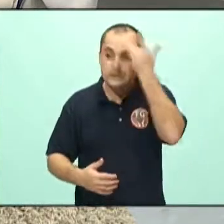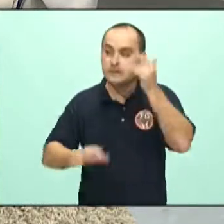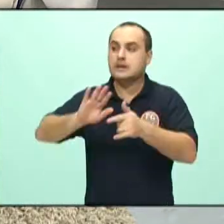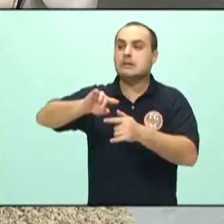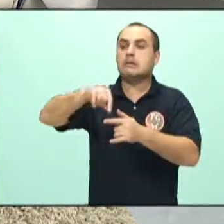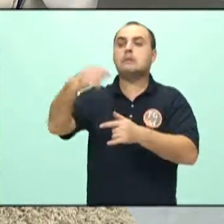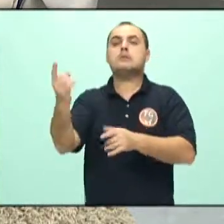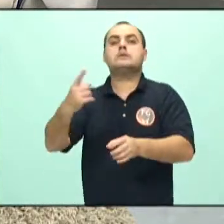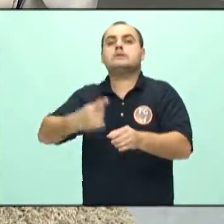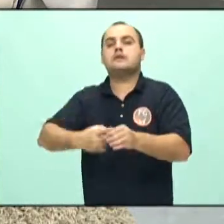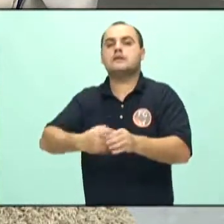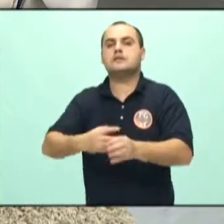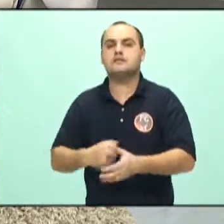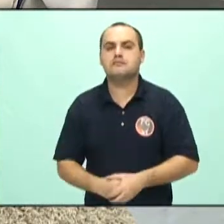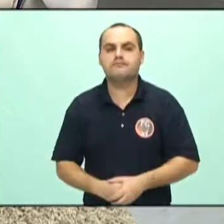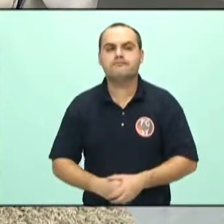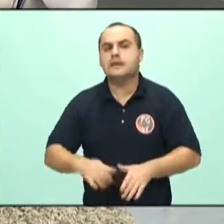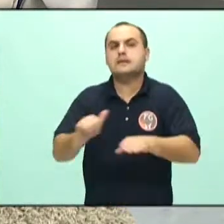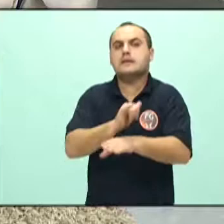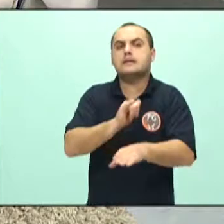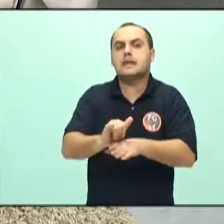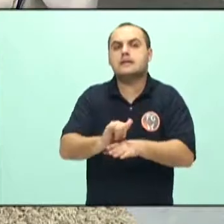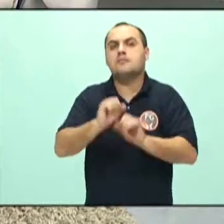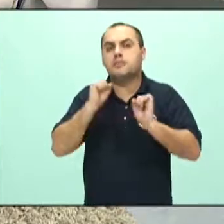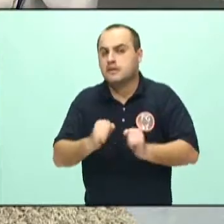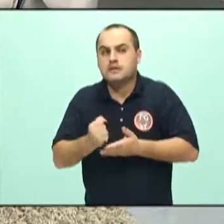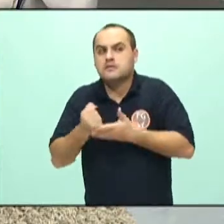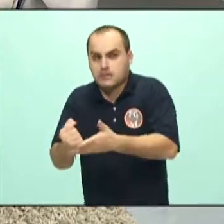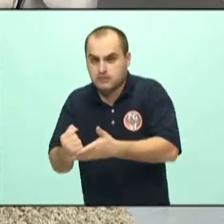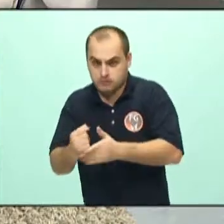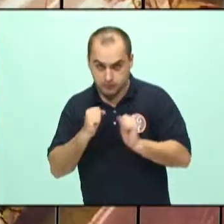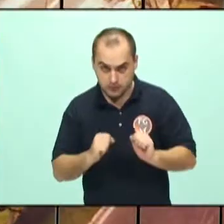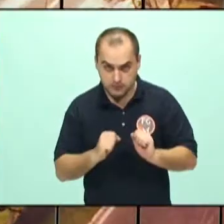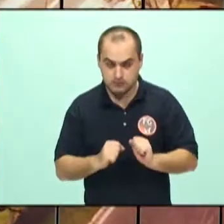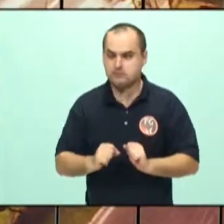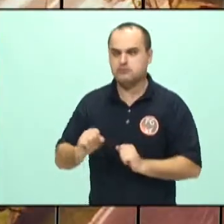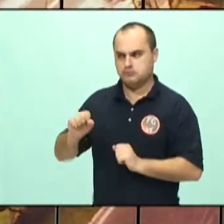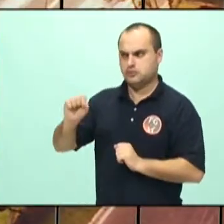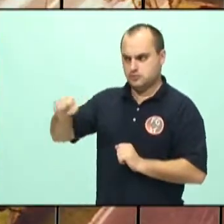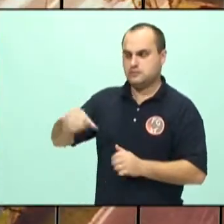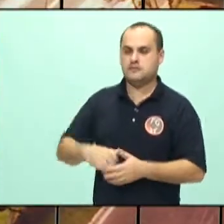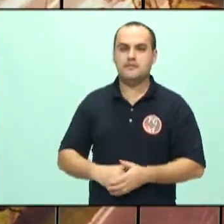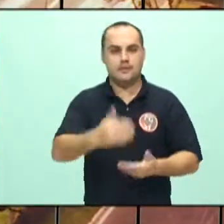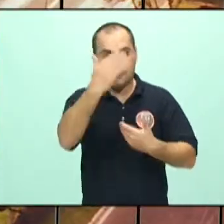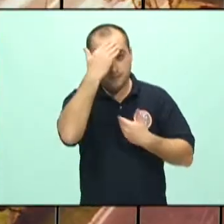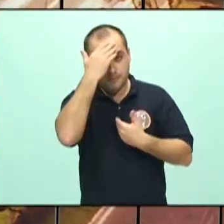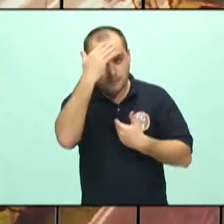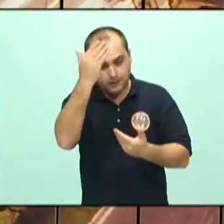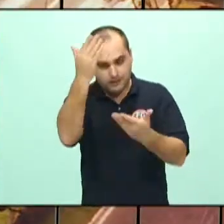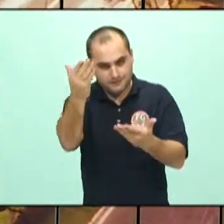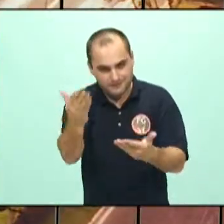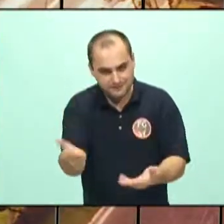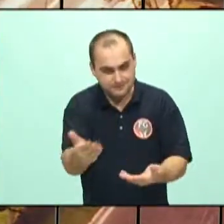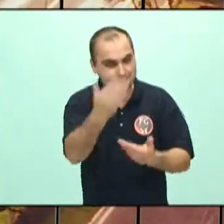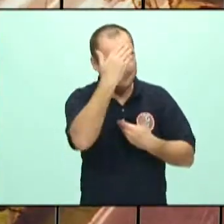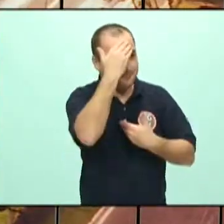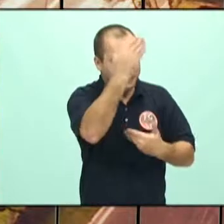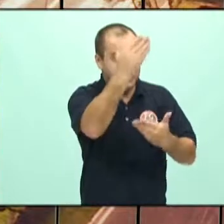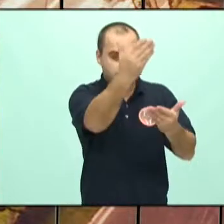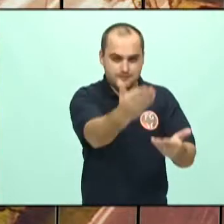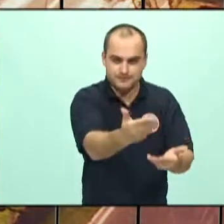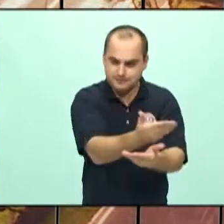que poderia ser feito com relação a isso? Pode ser, vereador? Claro. Obrigado ao senhor. Obrigado ao senhor e à senhora que está